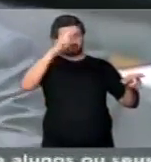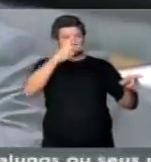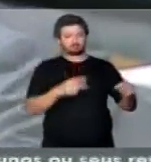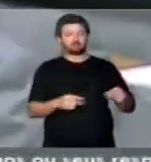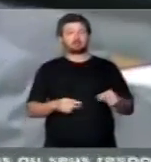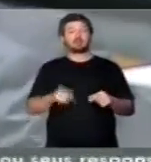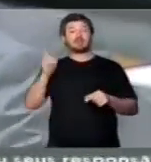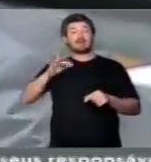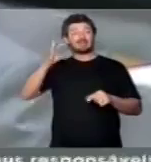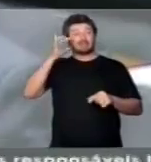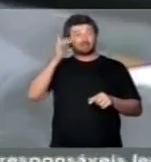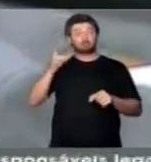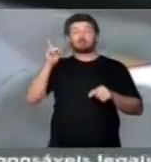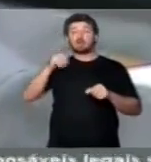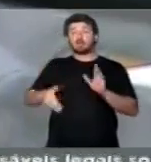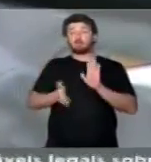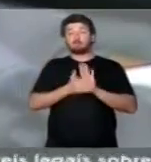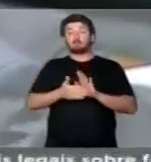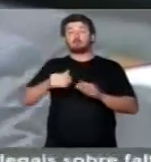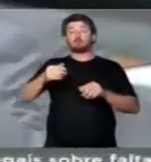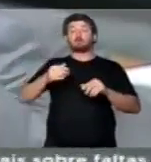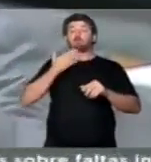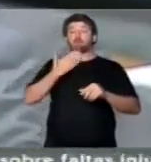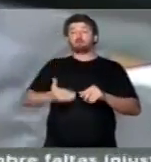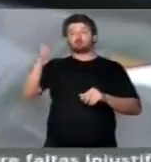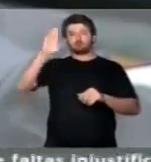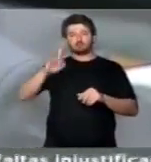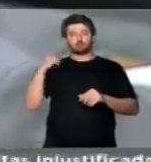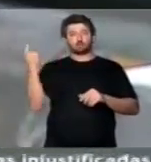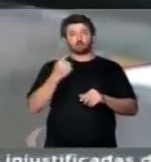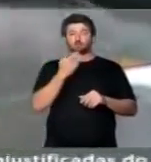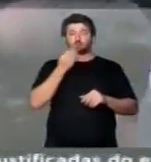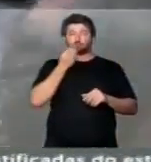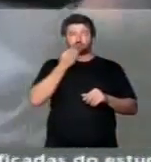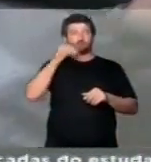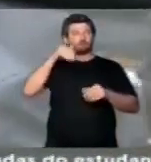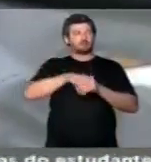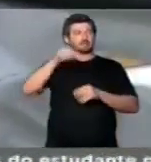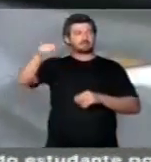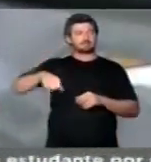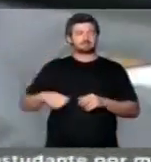projeto é de Dilma e é de interesse do Brasil. Todo mundo teria que votar a favor, é inevitável.